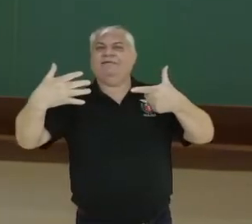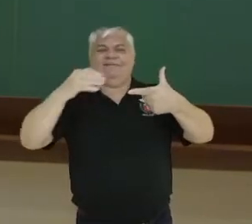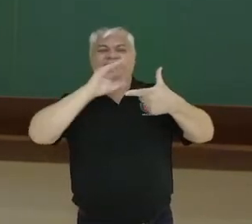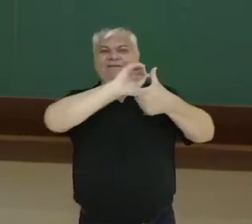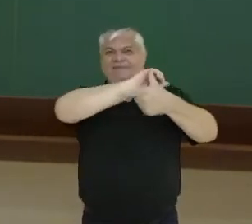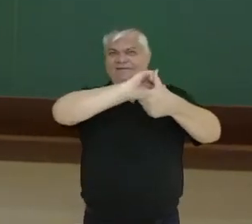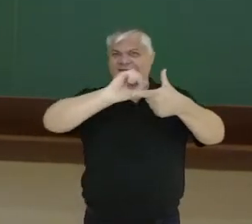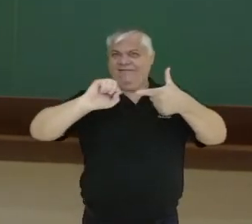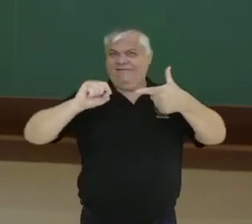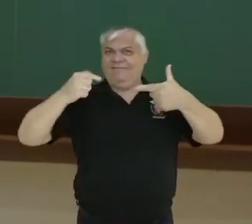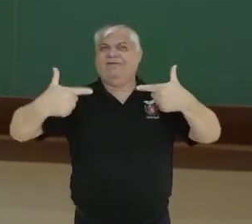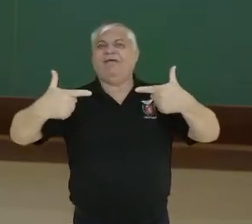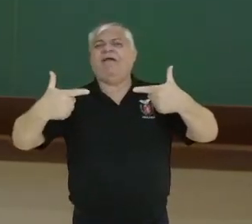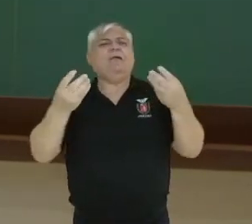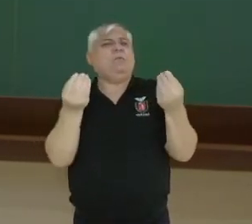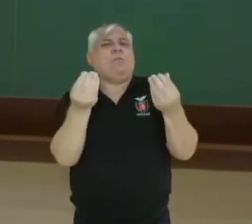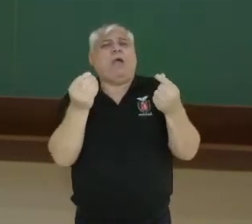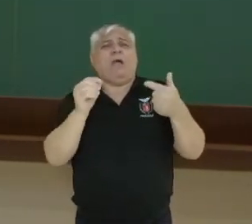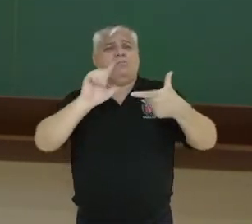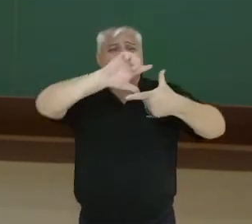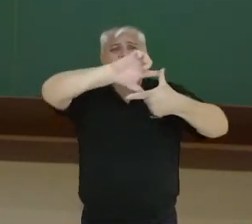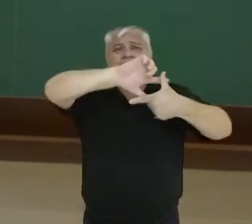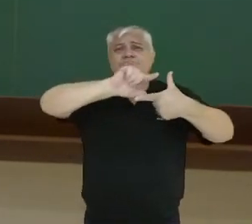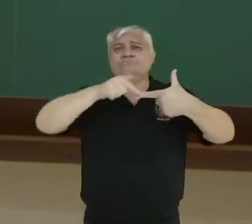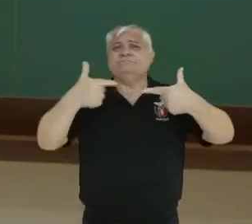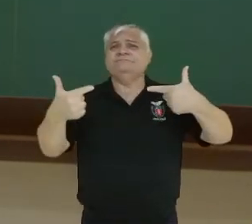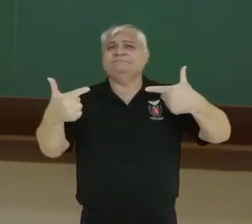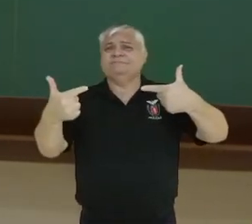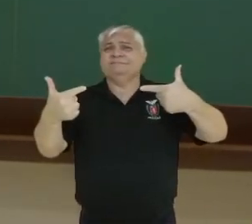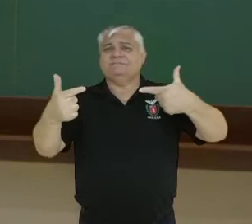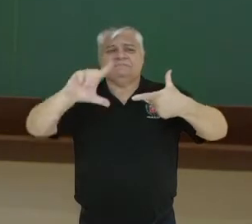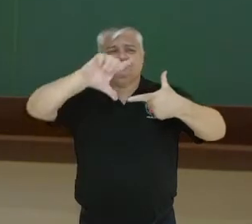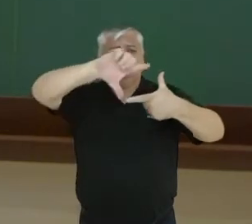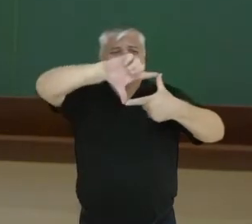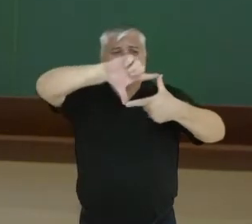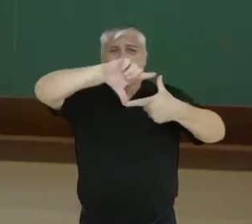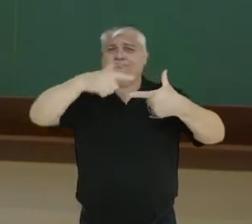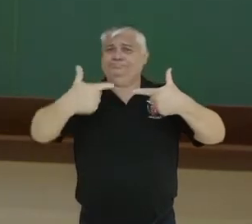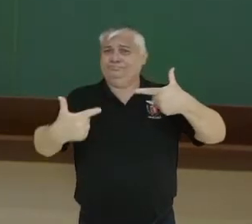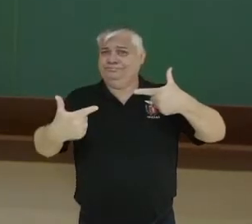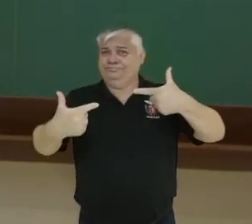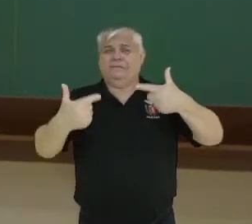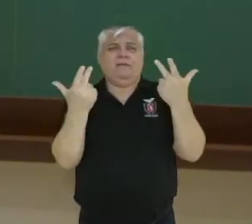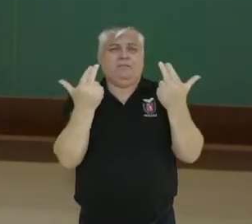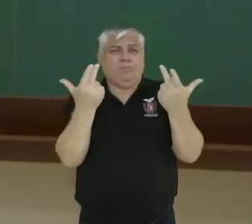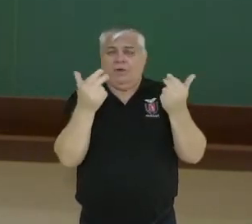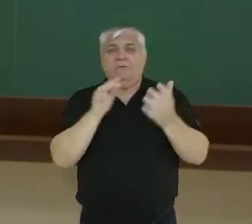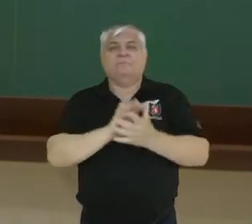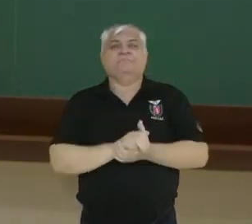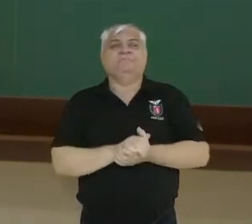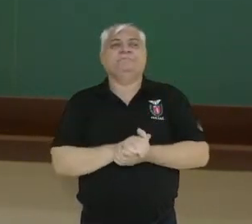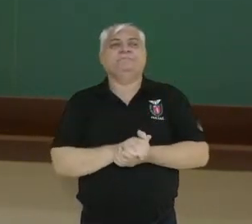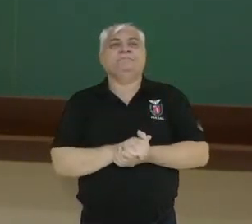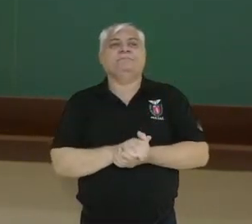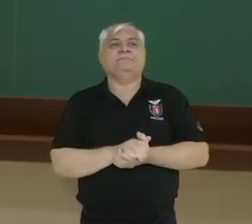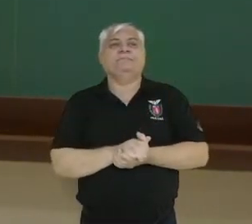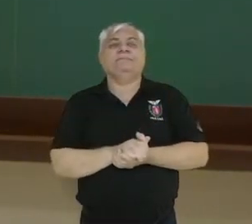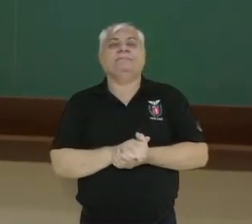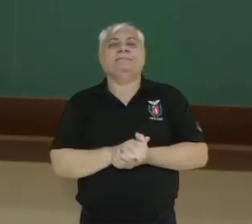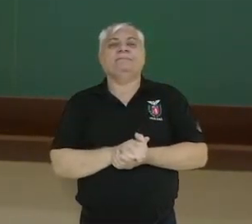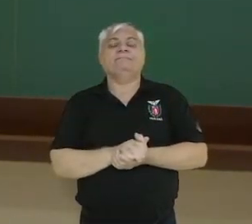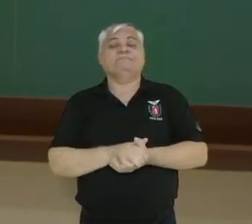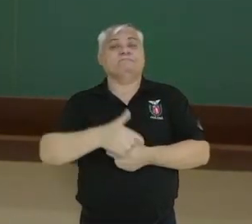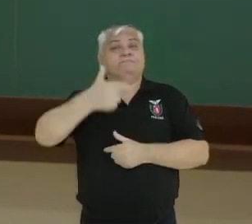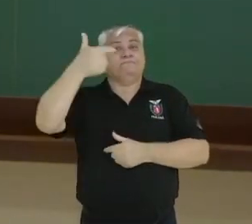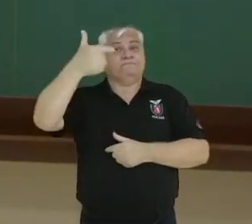eles foram multiplicados todos pela mesma constante, por 2, por 3, por 5, pelo valor que quiser, ok? O